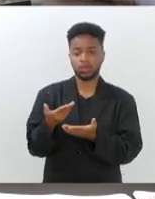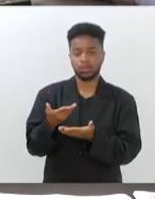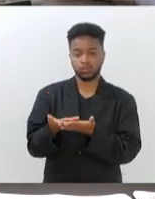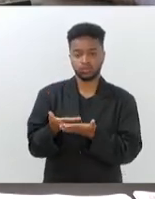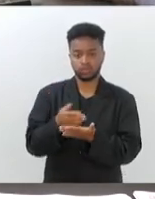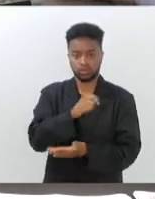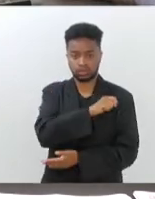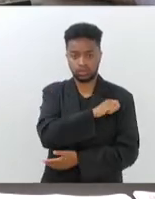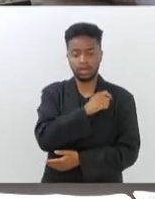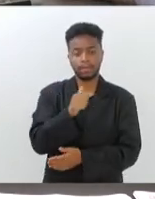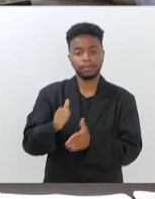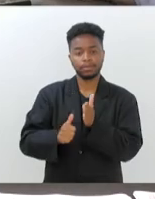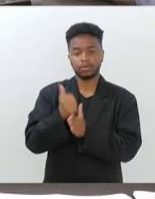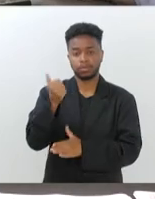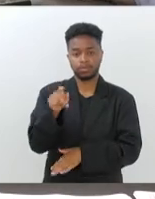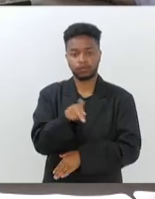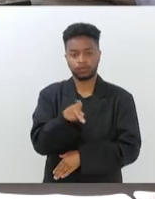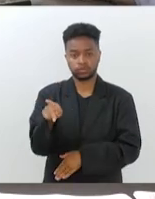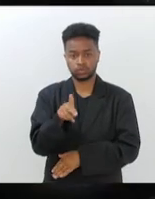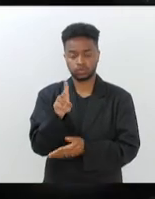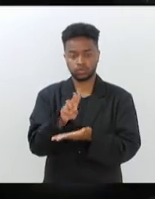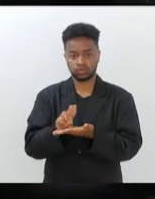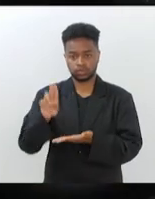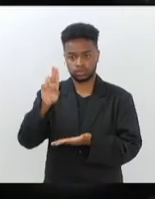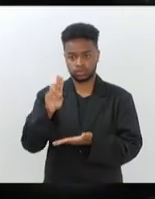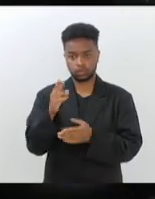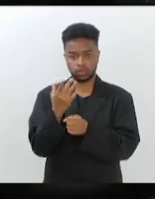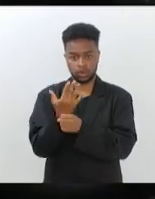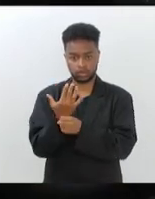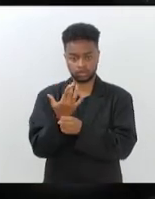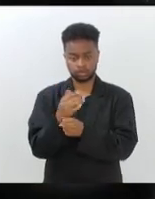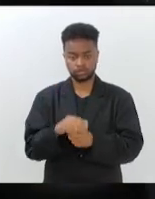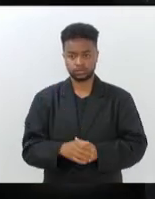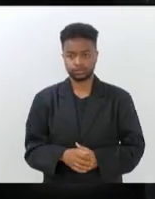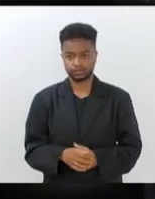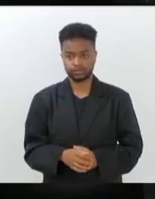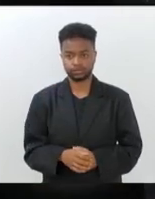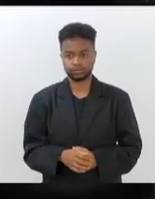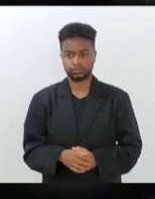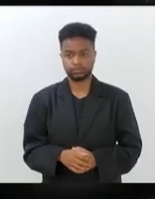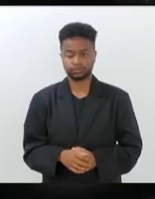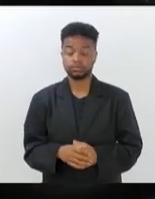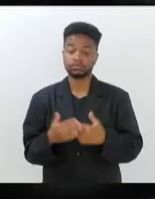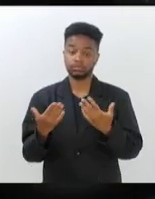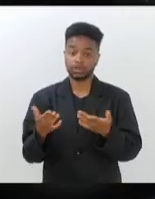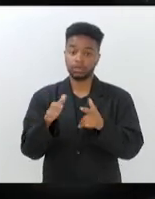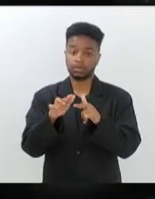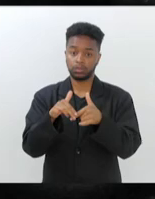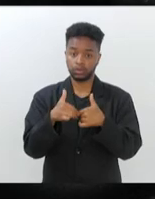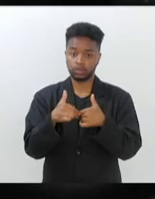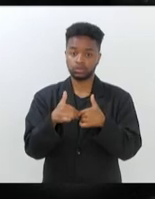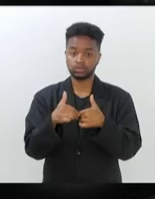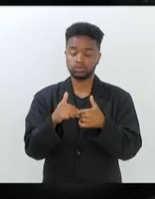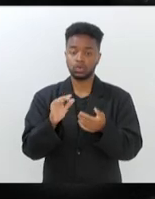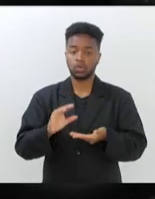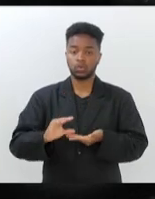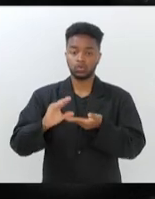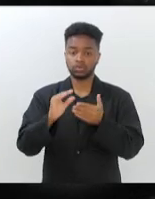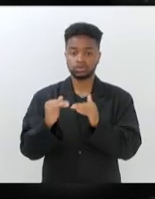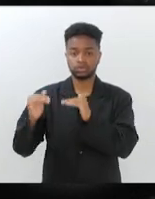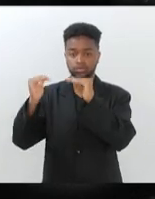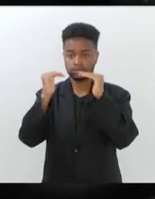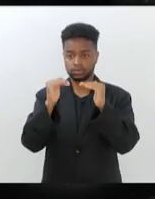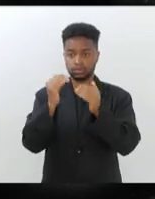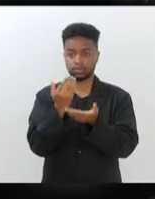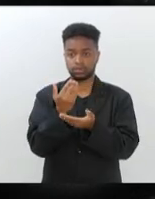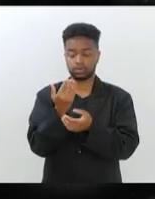primeiro Professor emérito da Universidade do Estado do Rio de Janeiro e por isso o conselho superior daquela